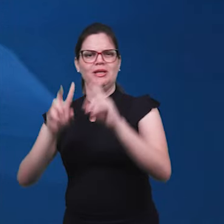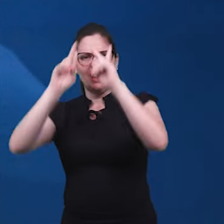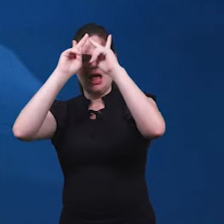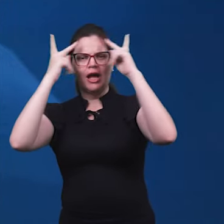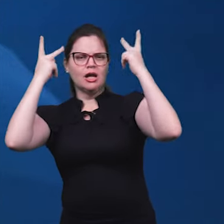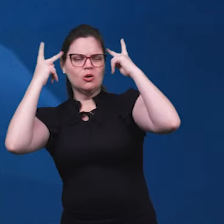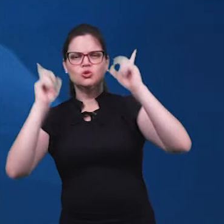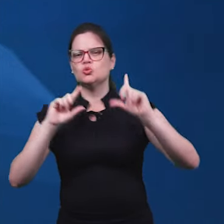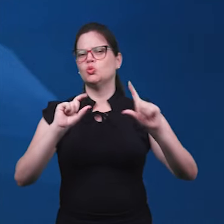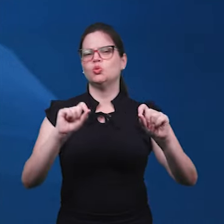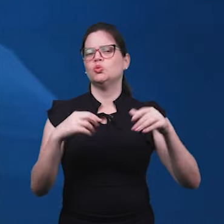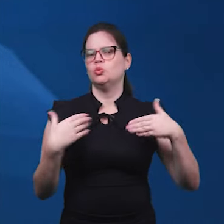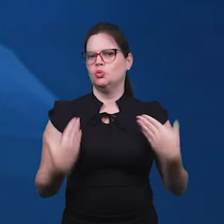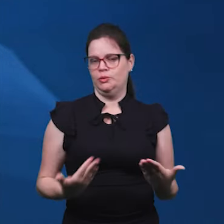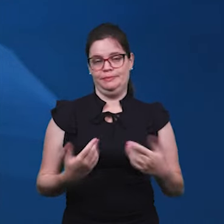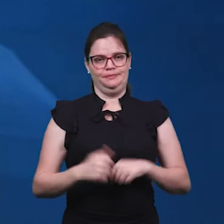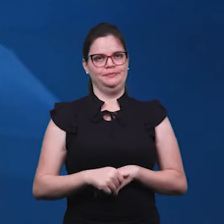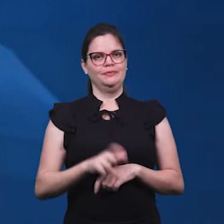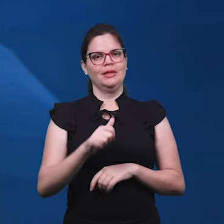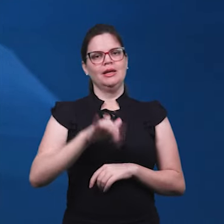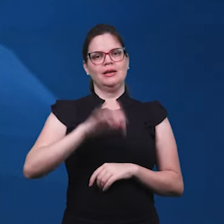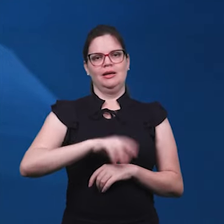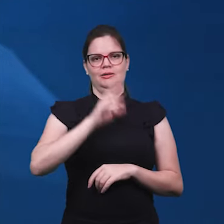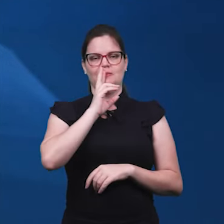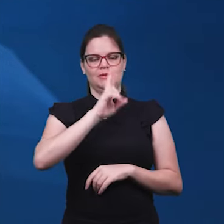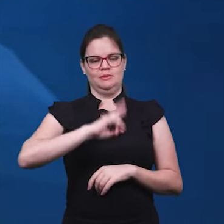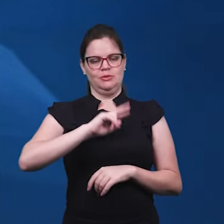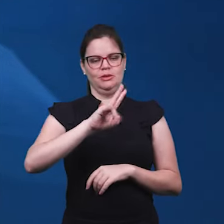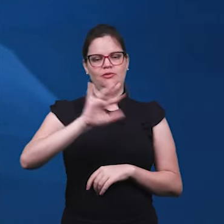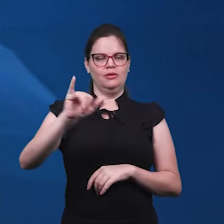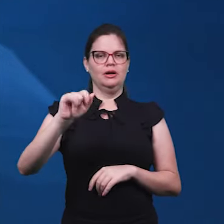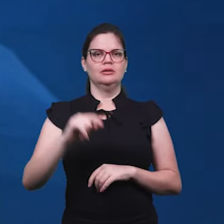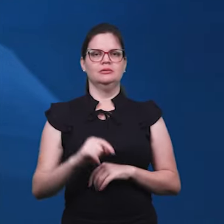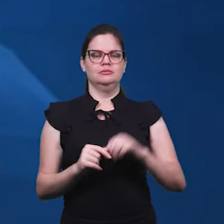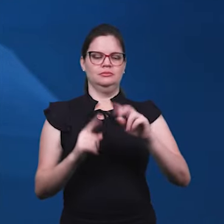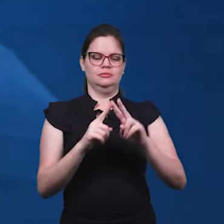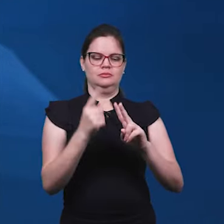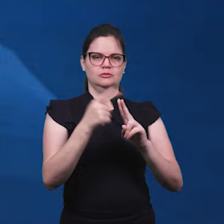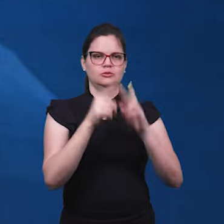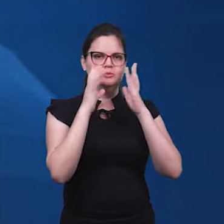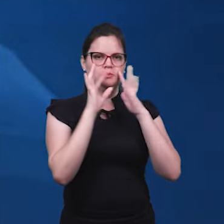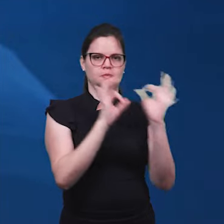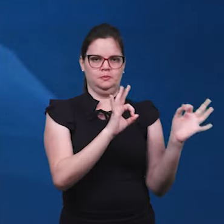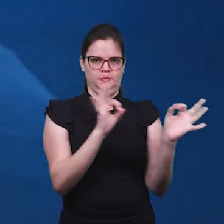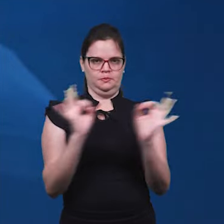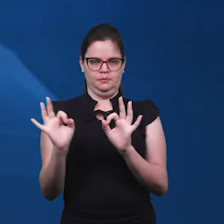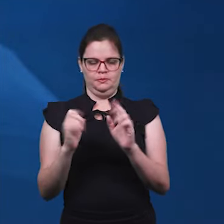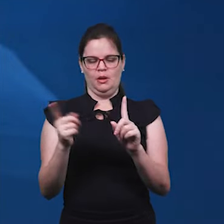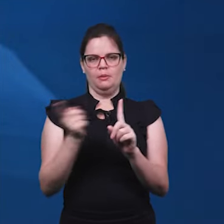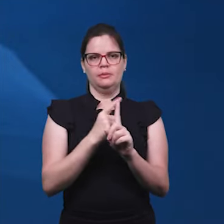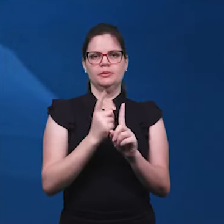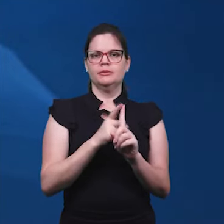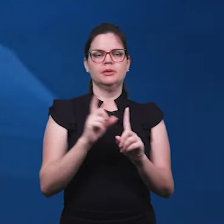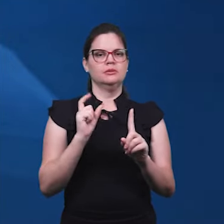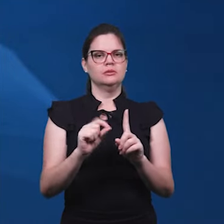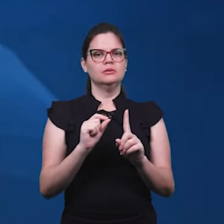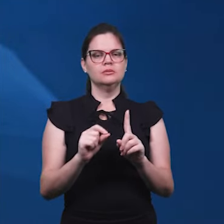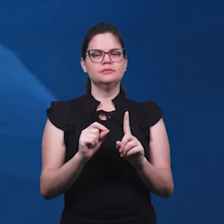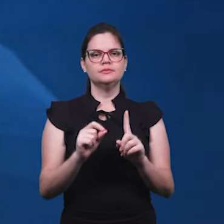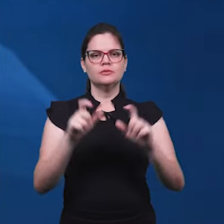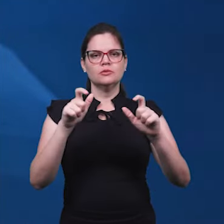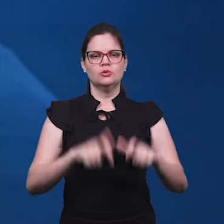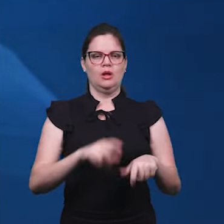sexta pergunta, são dois grupos de crianças. O primeiro grupo é da cidade do Rio de Janeiro, capital do estado